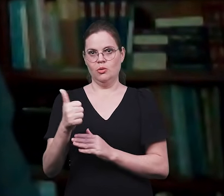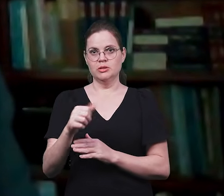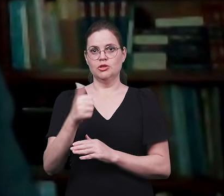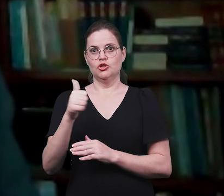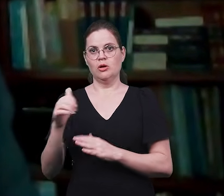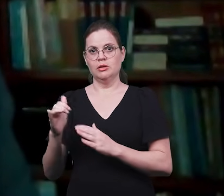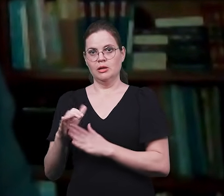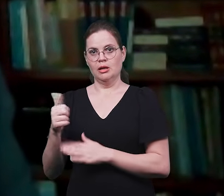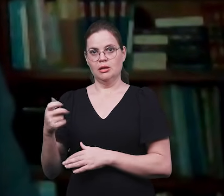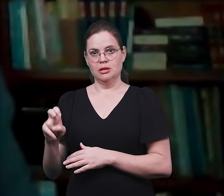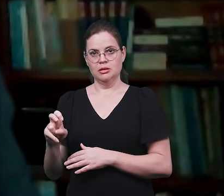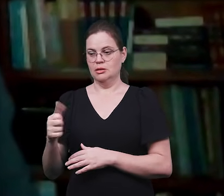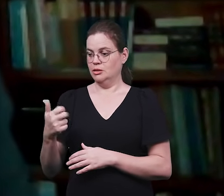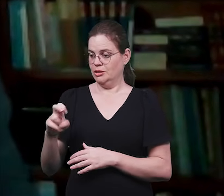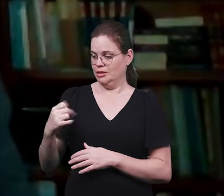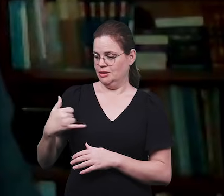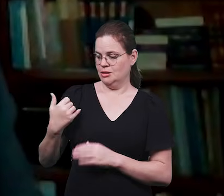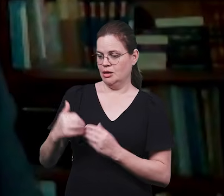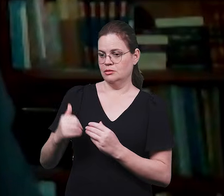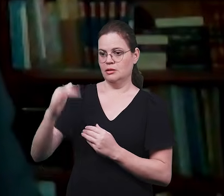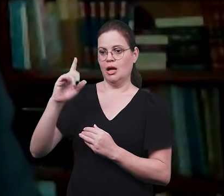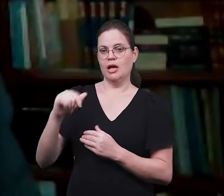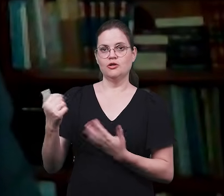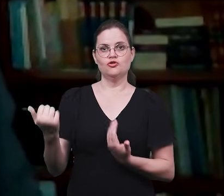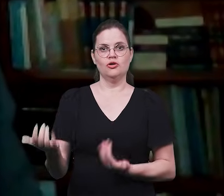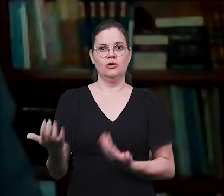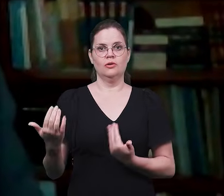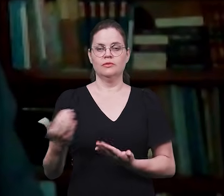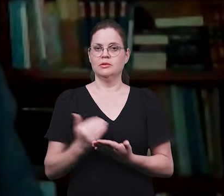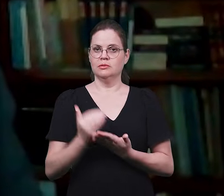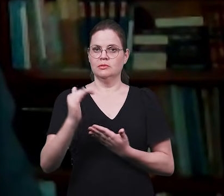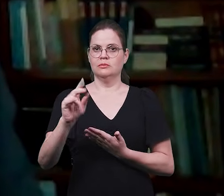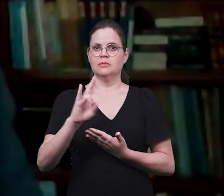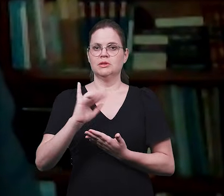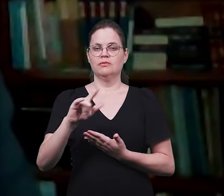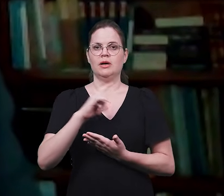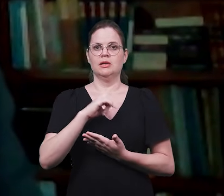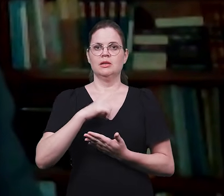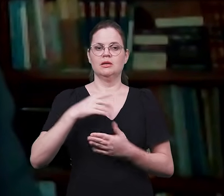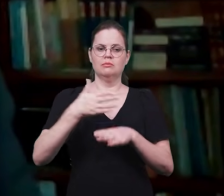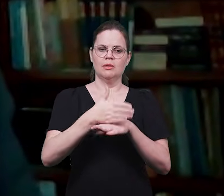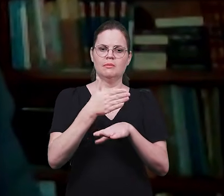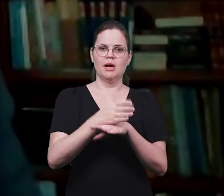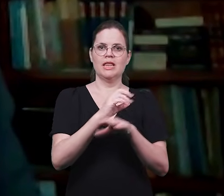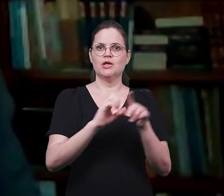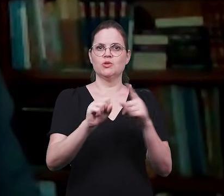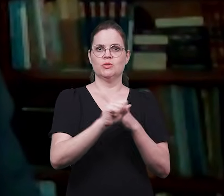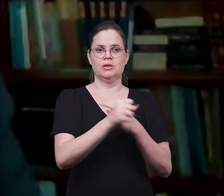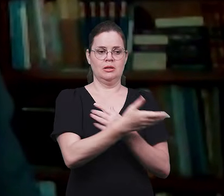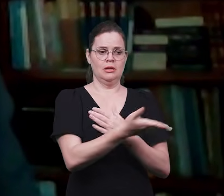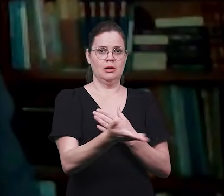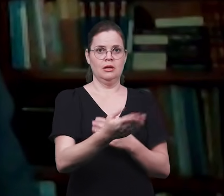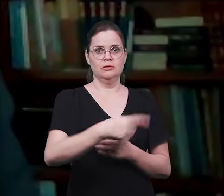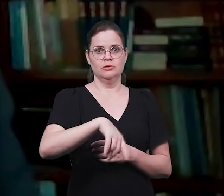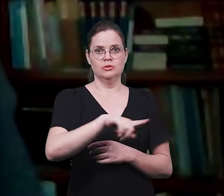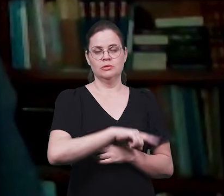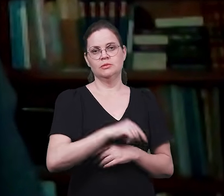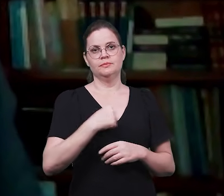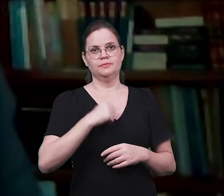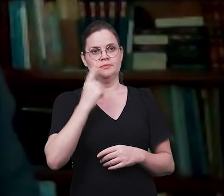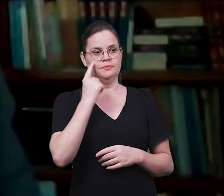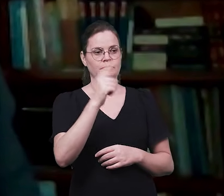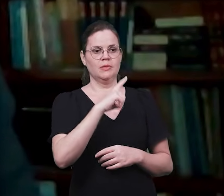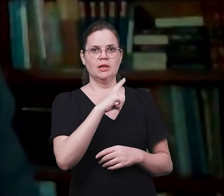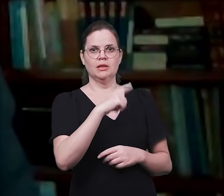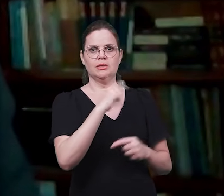a 11, de 11 a 15. Então, a partir dos 15 anos, eles já vão enfrentar toda essa nova sociedade, que é uma